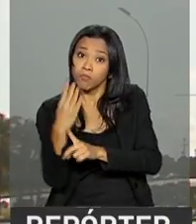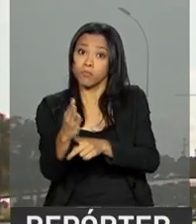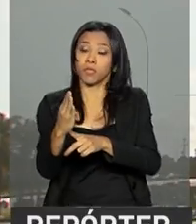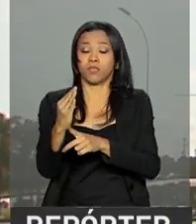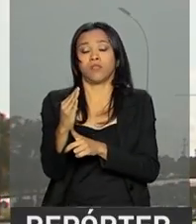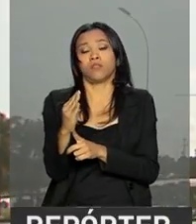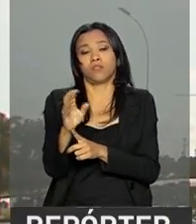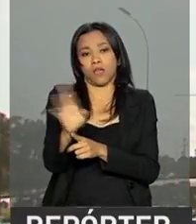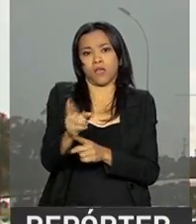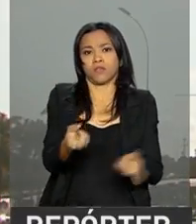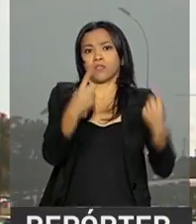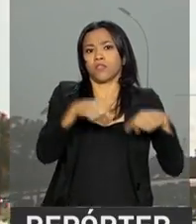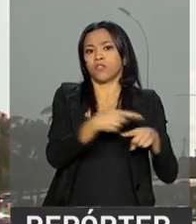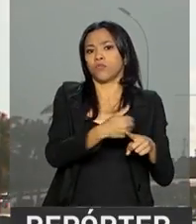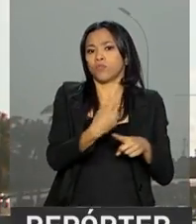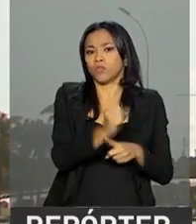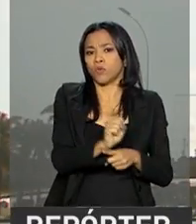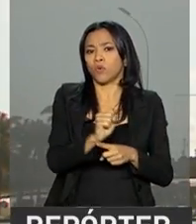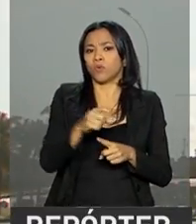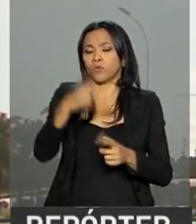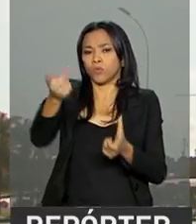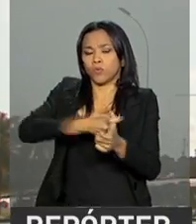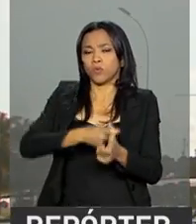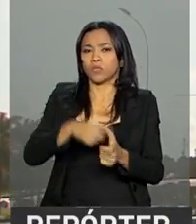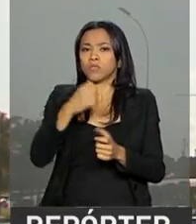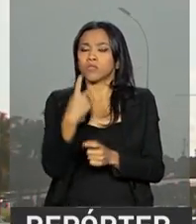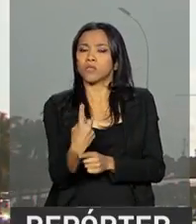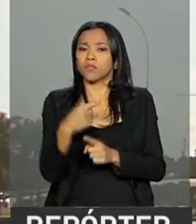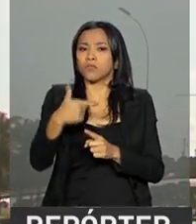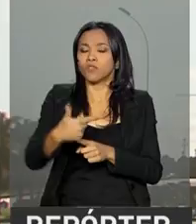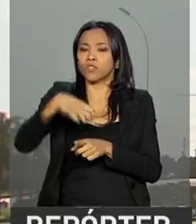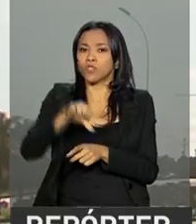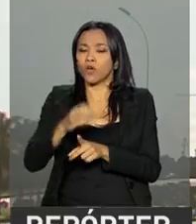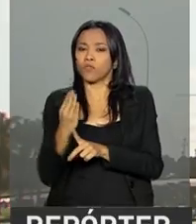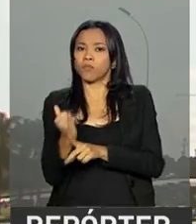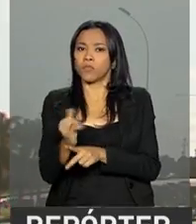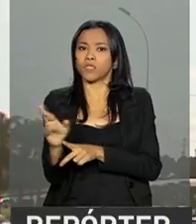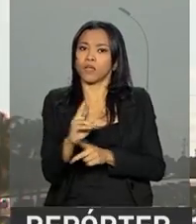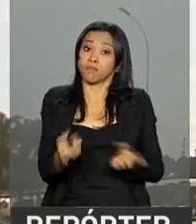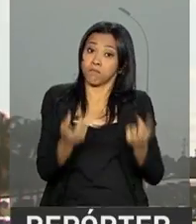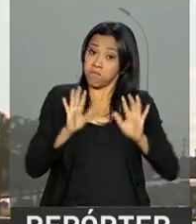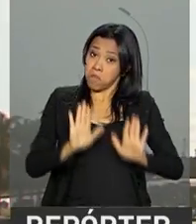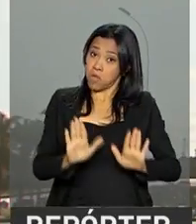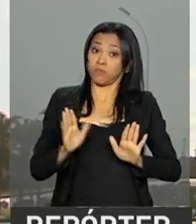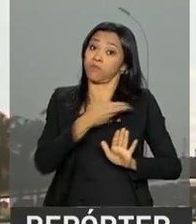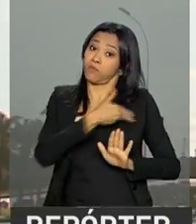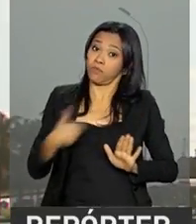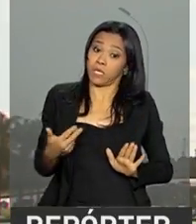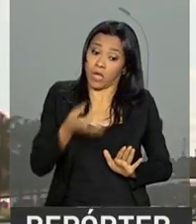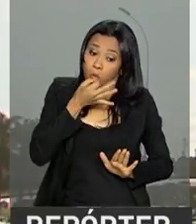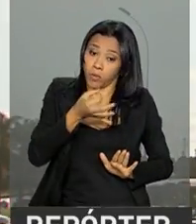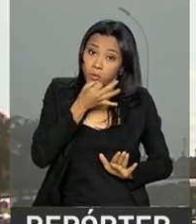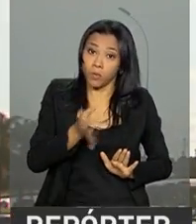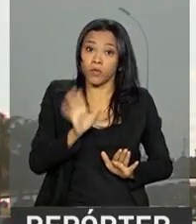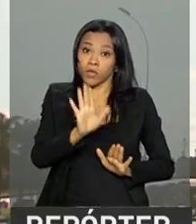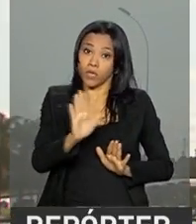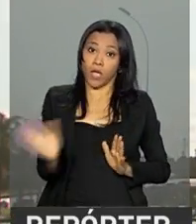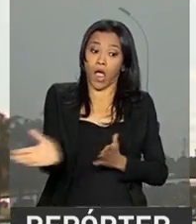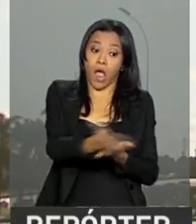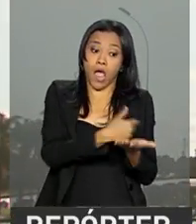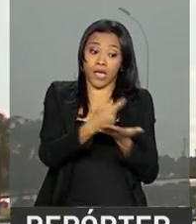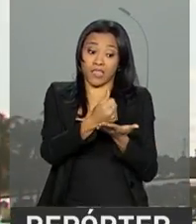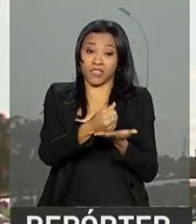2018 déficit de 129 bilhões de reais mas o governo argumentou que a arrecadação ficou